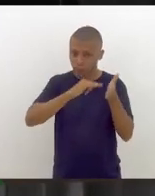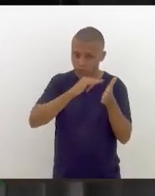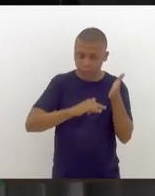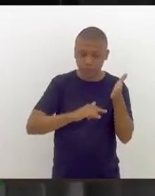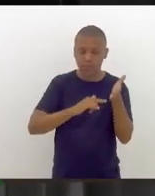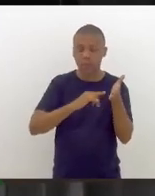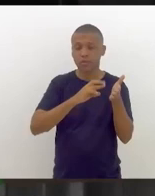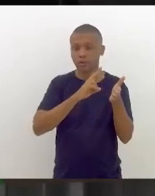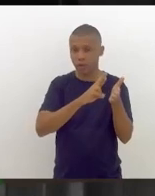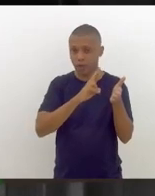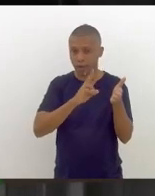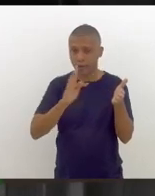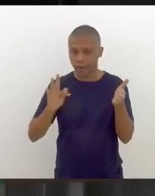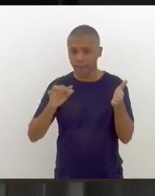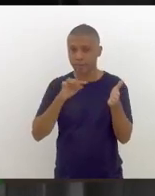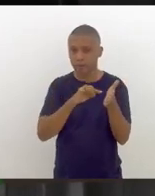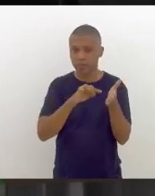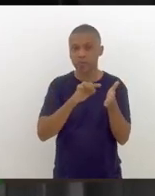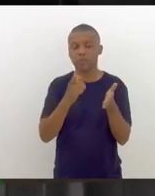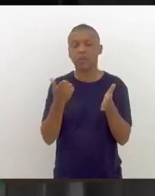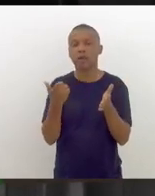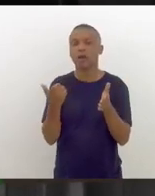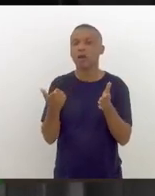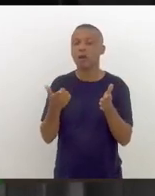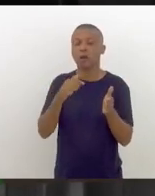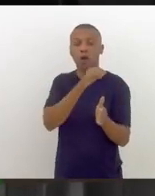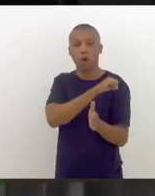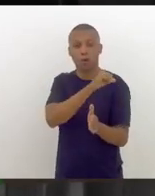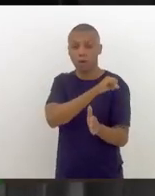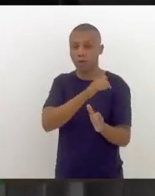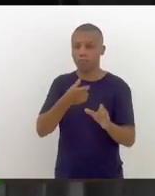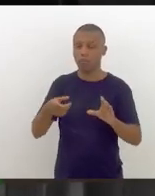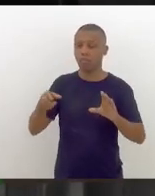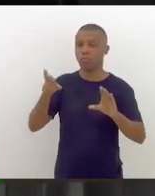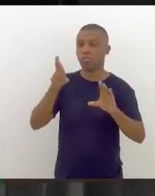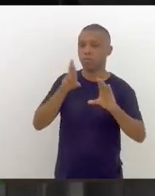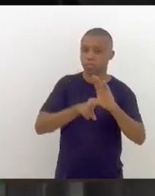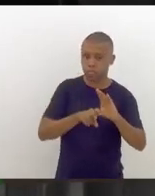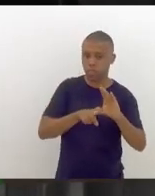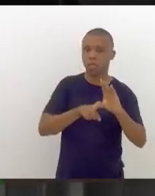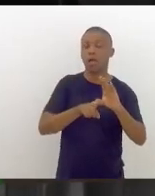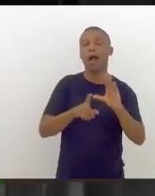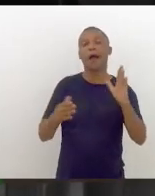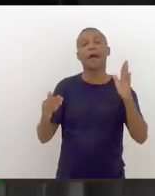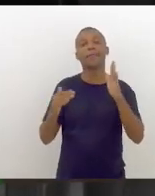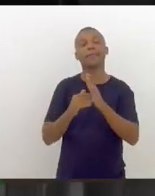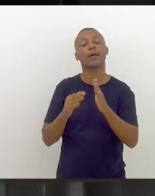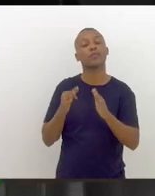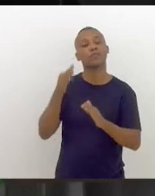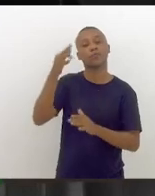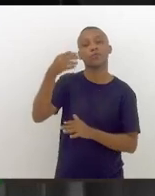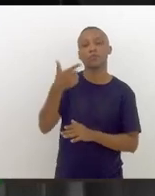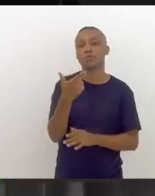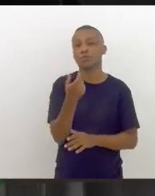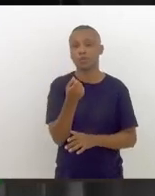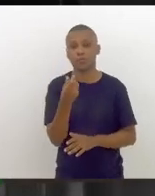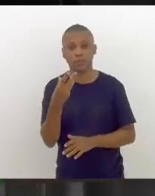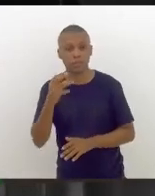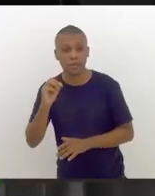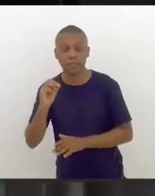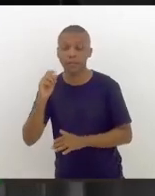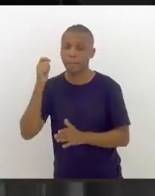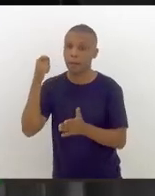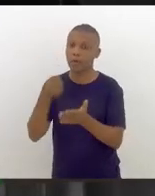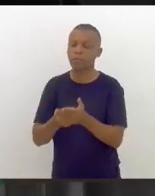que deixou o Rio de Janeiro refém até 2030 pelo menos pagando uma porcentagem